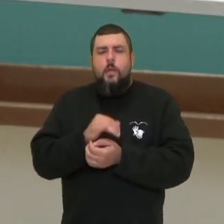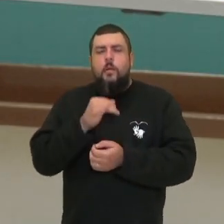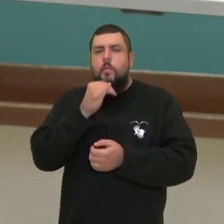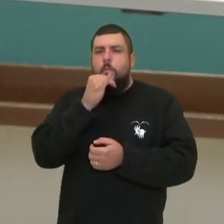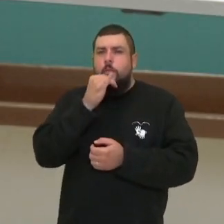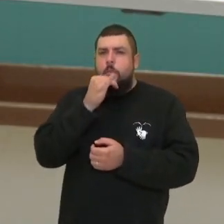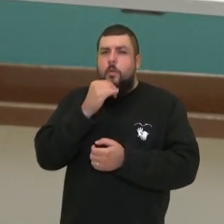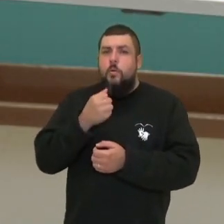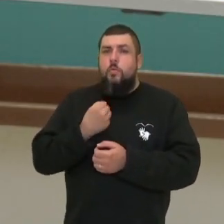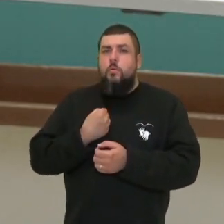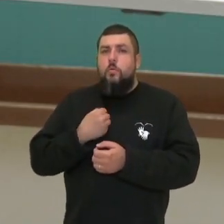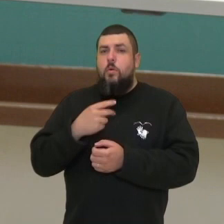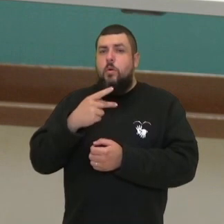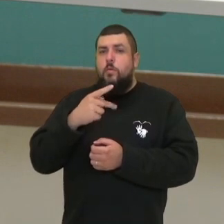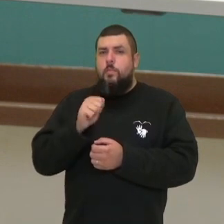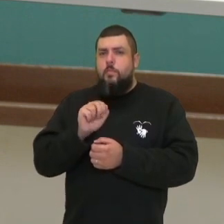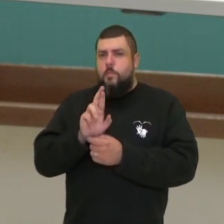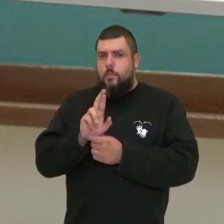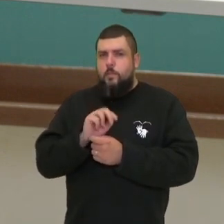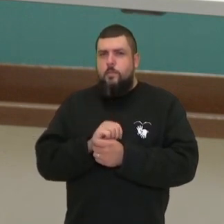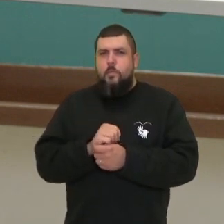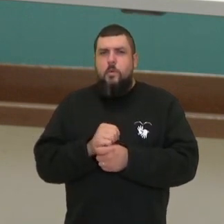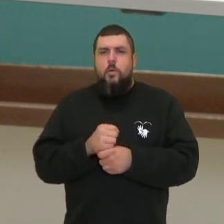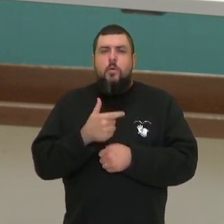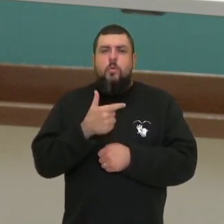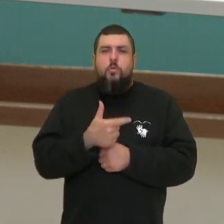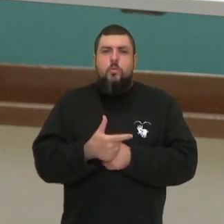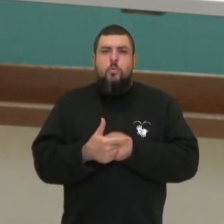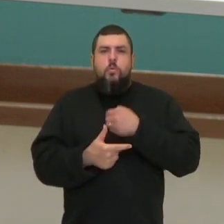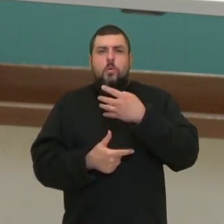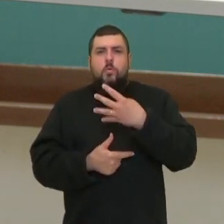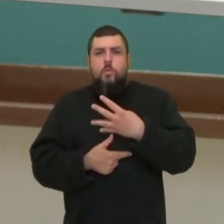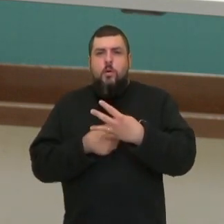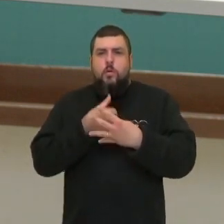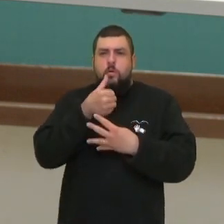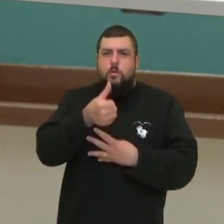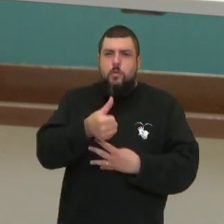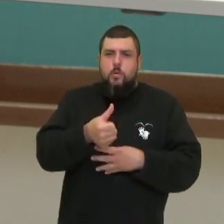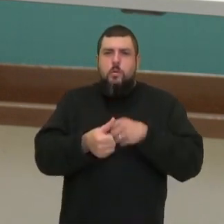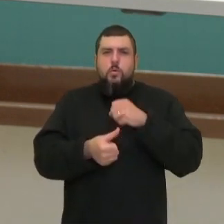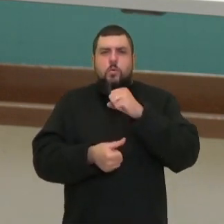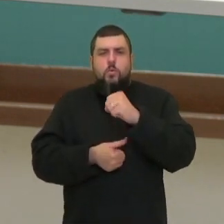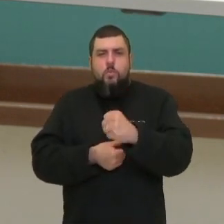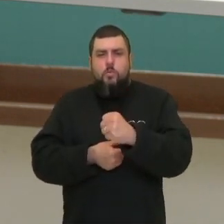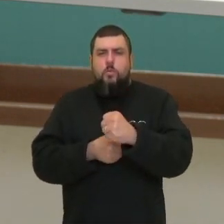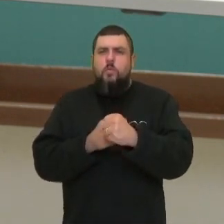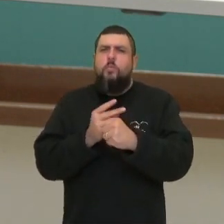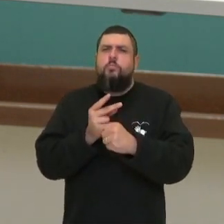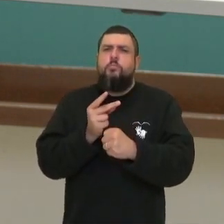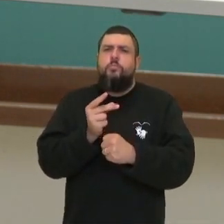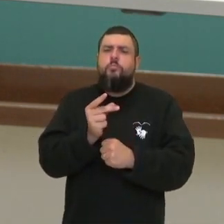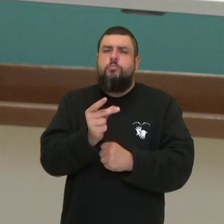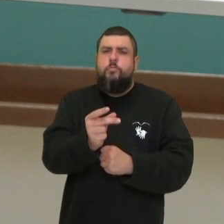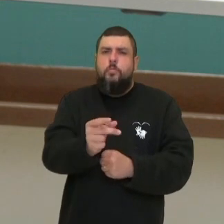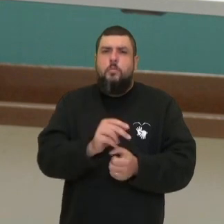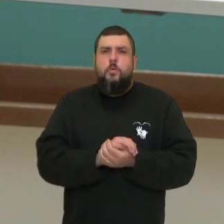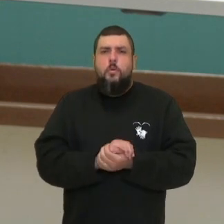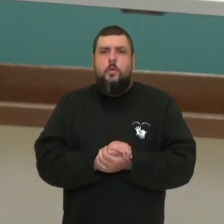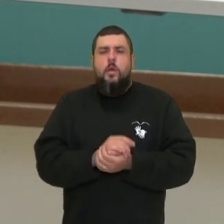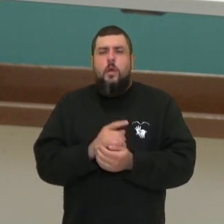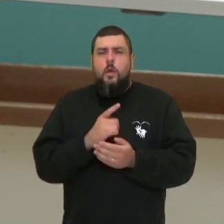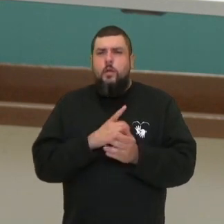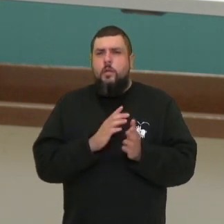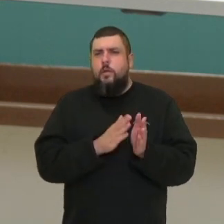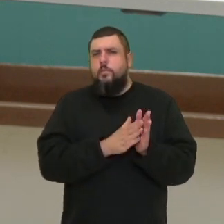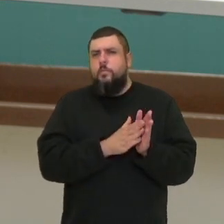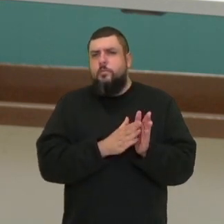pares: 0, 2, 4, 6, 8. Os números pares, um conjunto infinito, né? Então, tem a continuidade. A gente